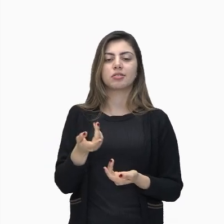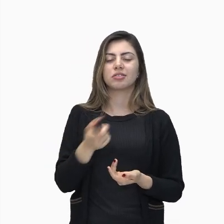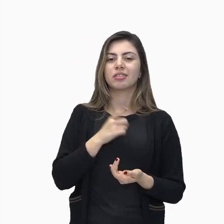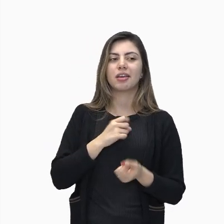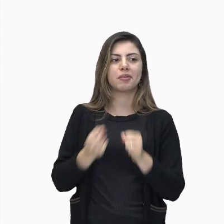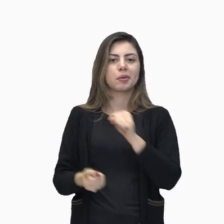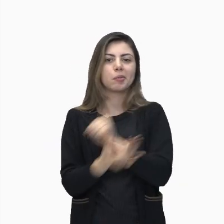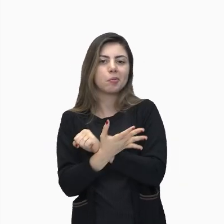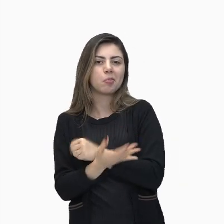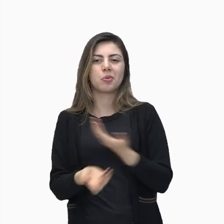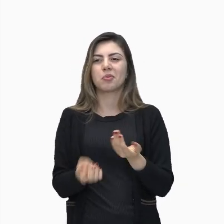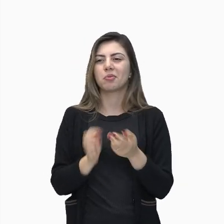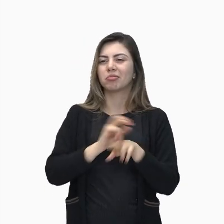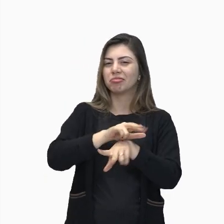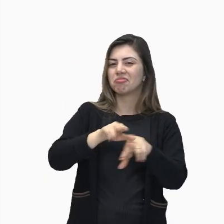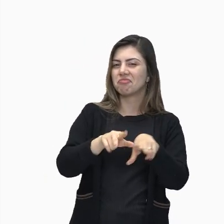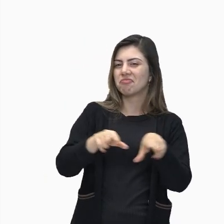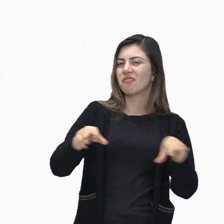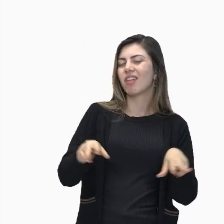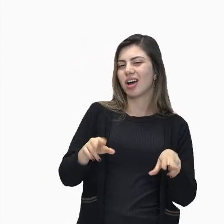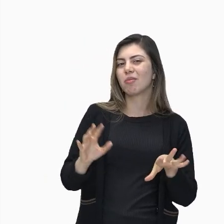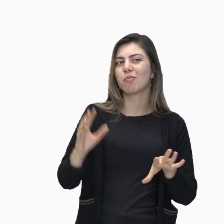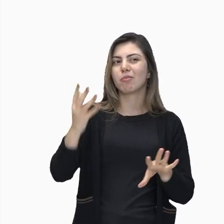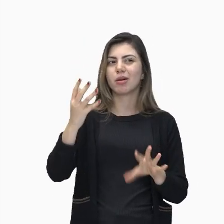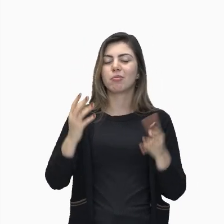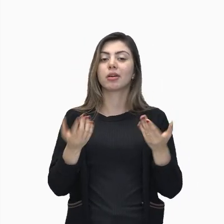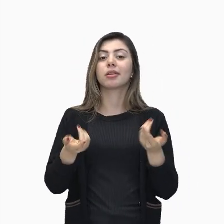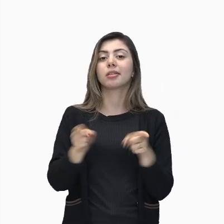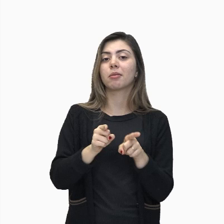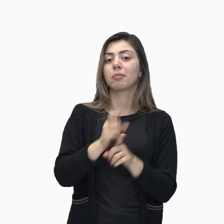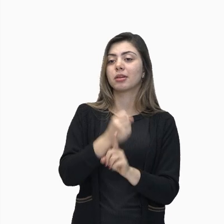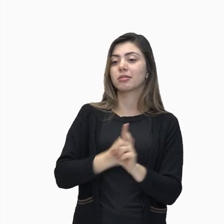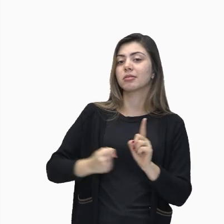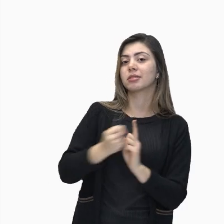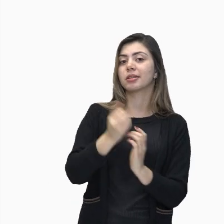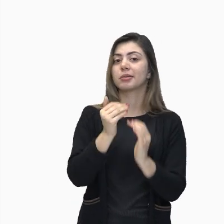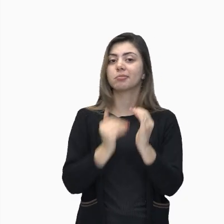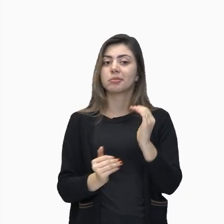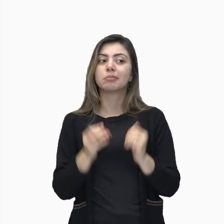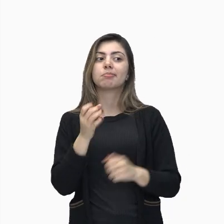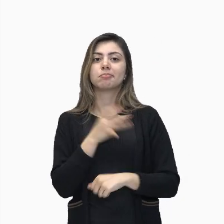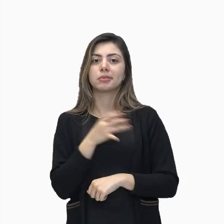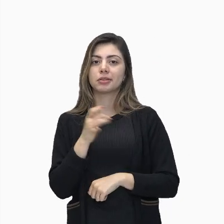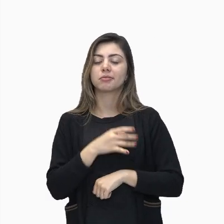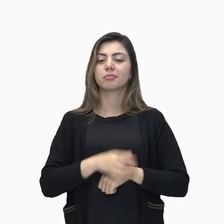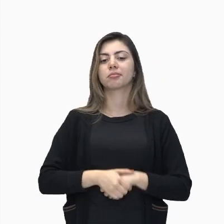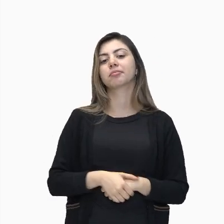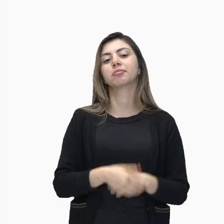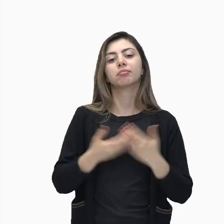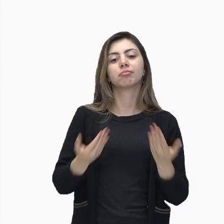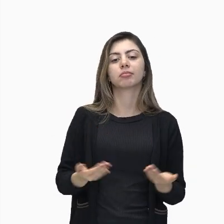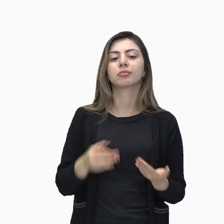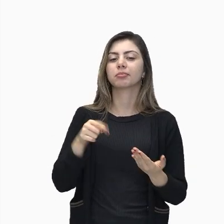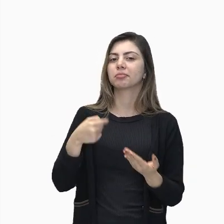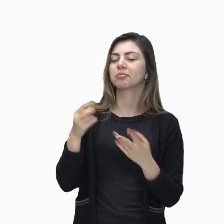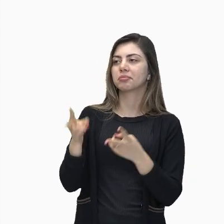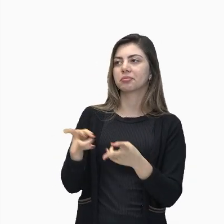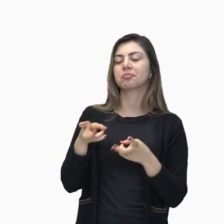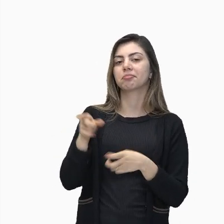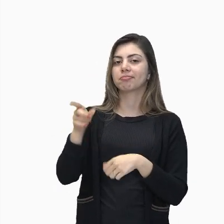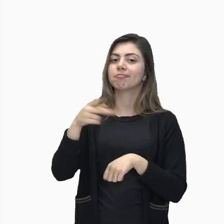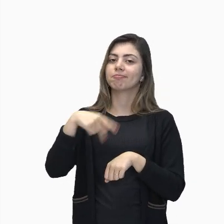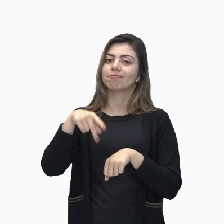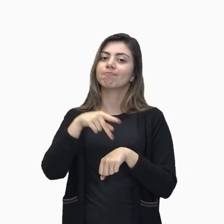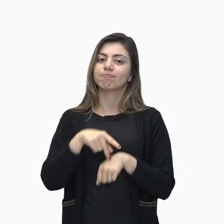corrupção e também de desigualdade, tá? Isso é muito comum de se observar nesses países